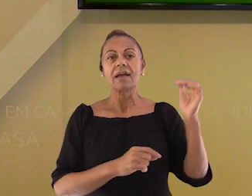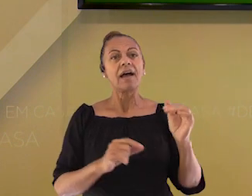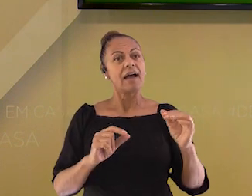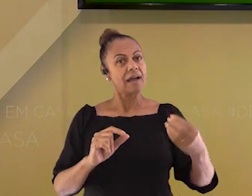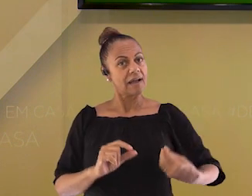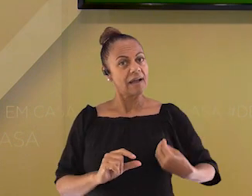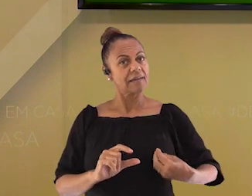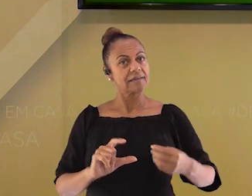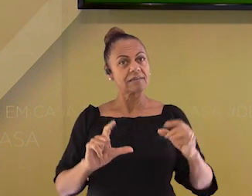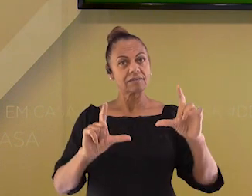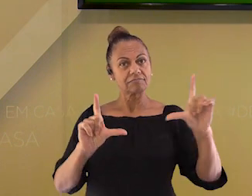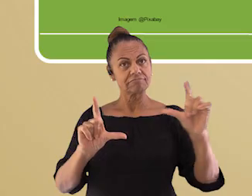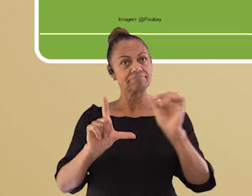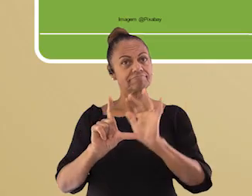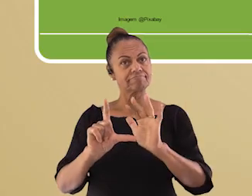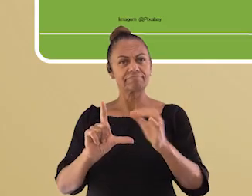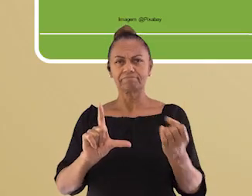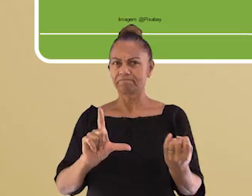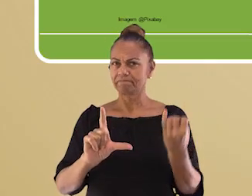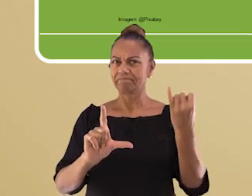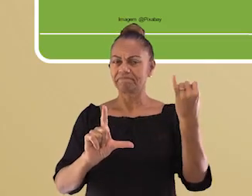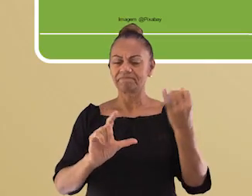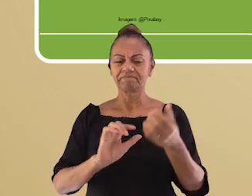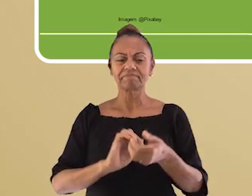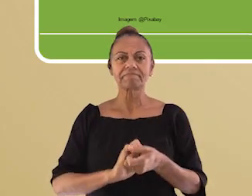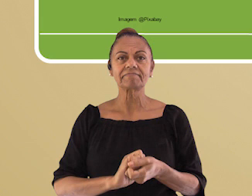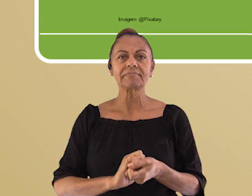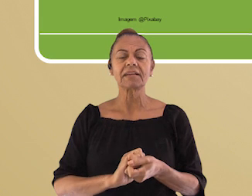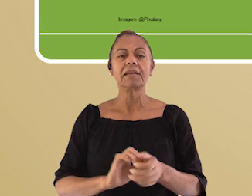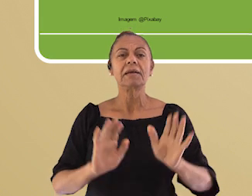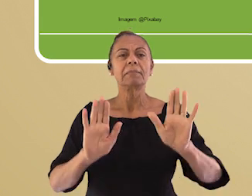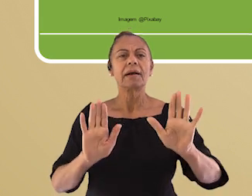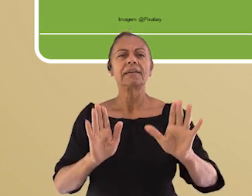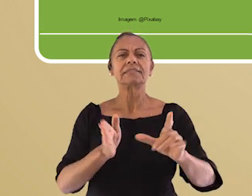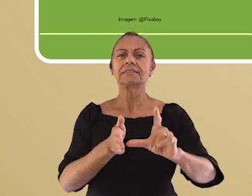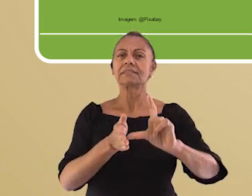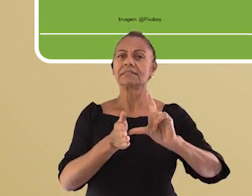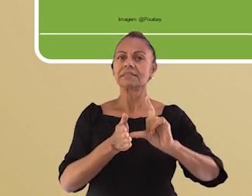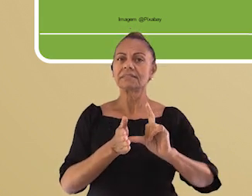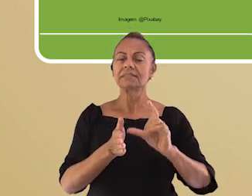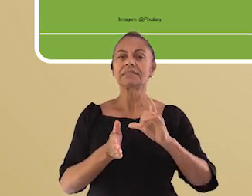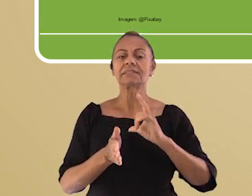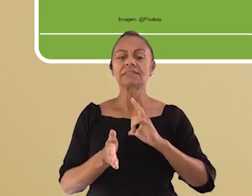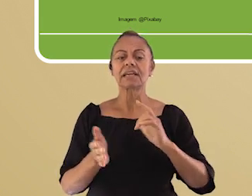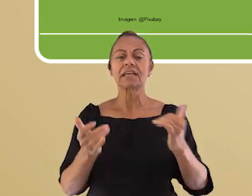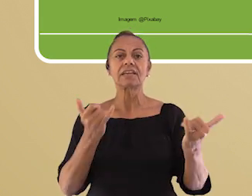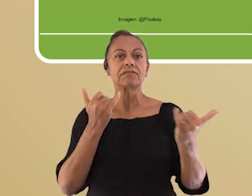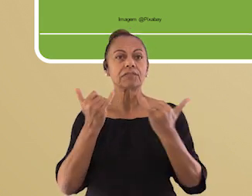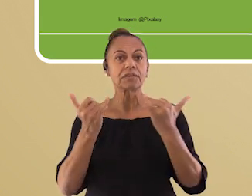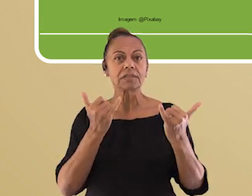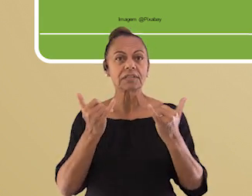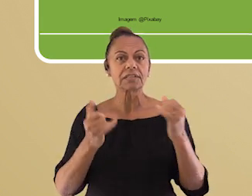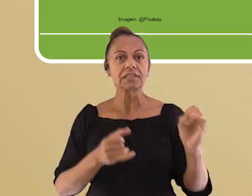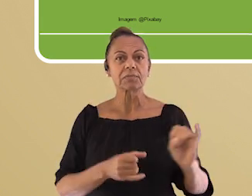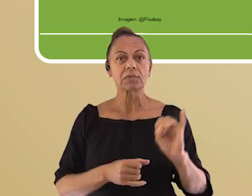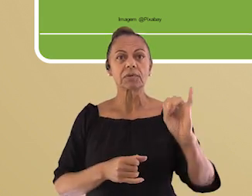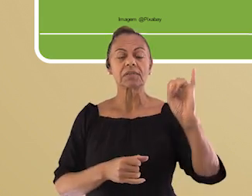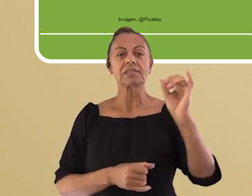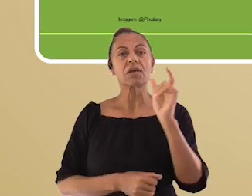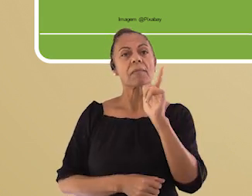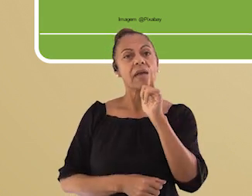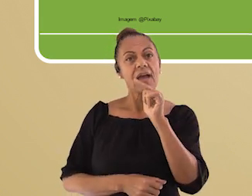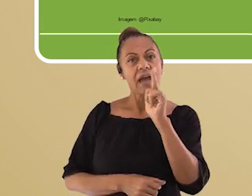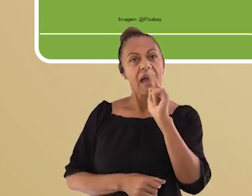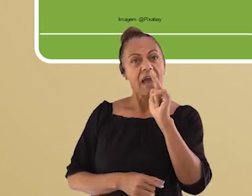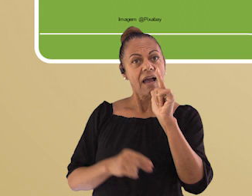aula. Venha comigo! Antes da gente falar das plantas, quero passar algumas informações importantes sobre a